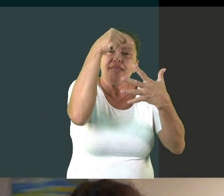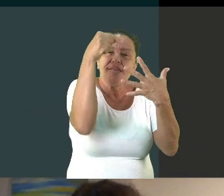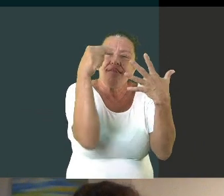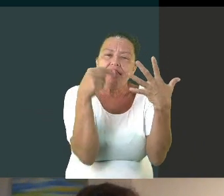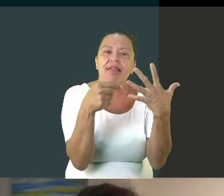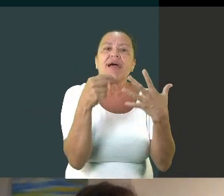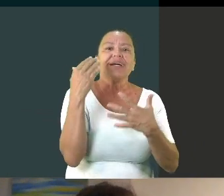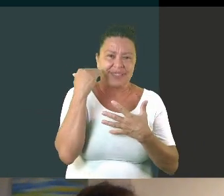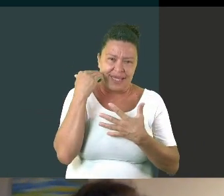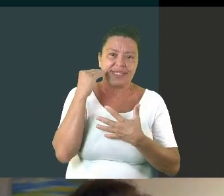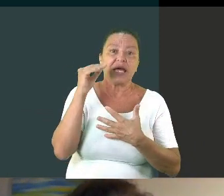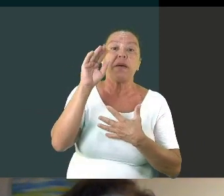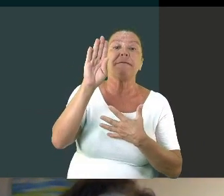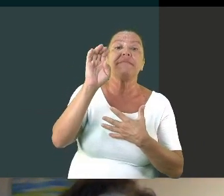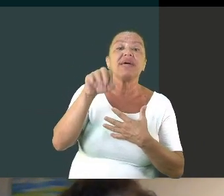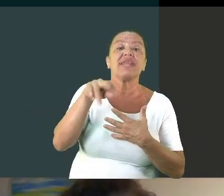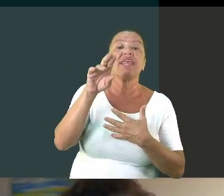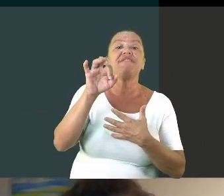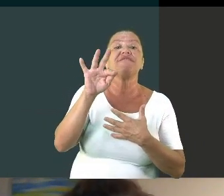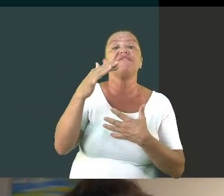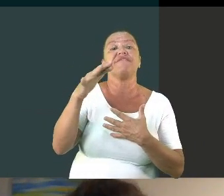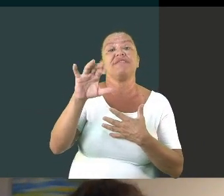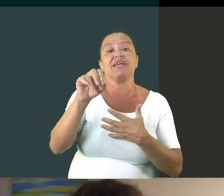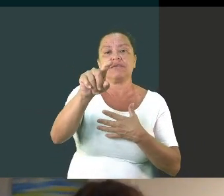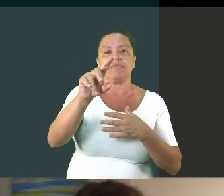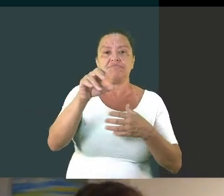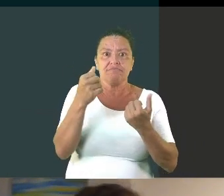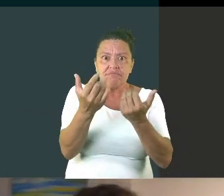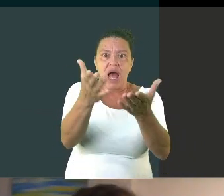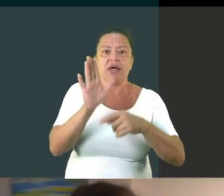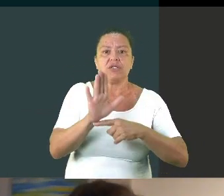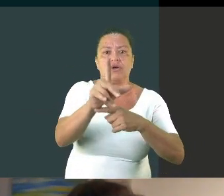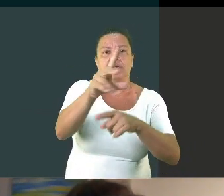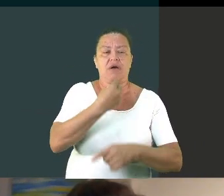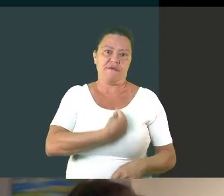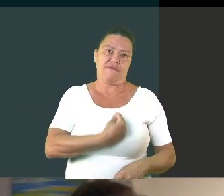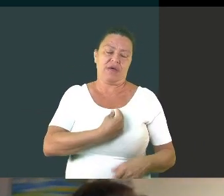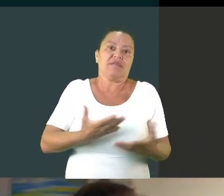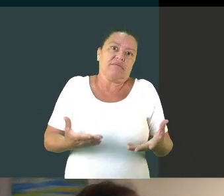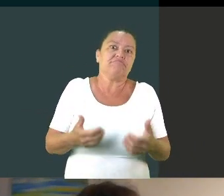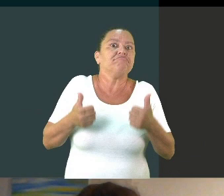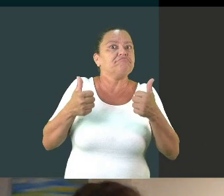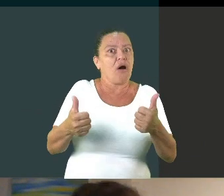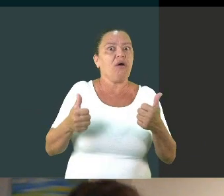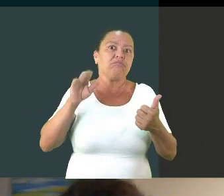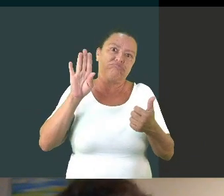cru traz, a sua vitalidade, seu